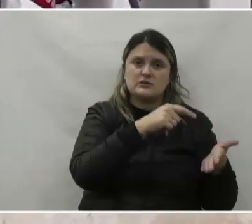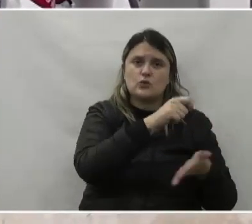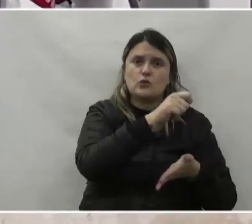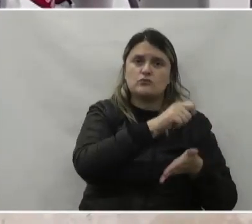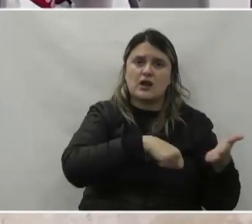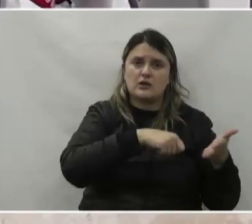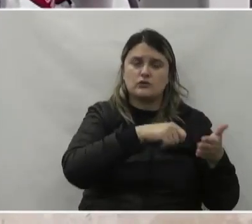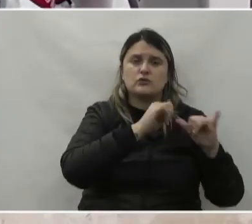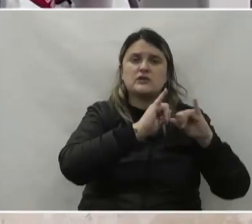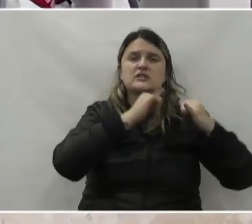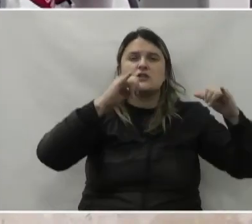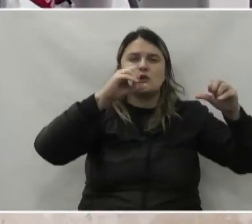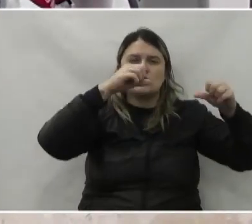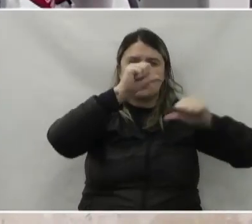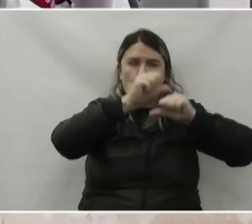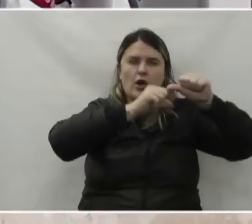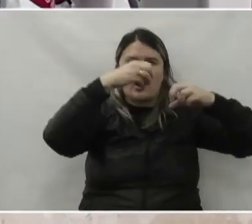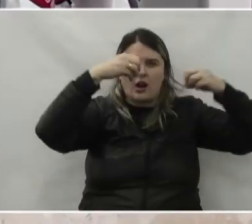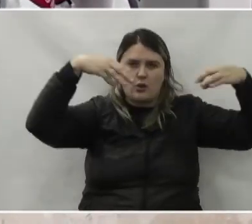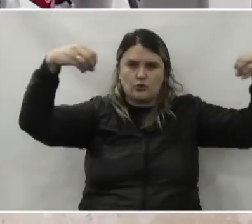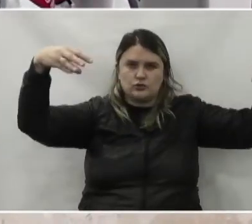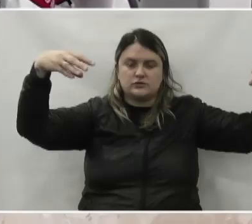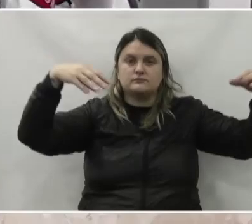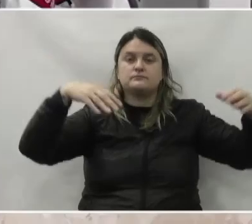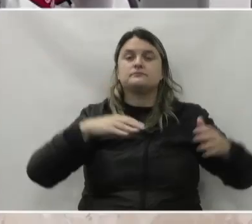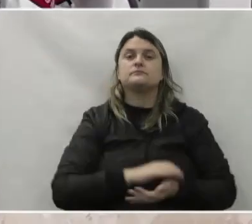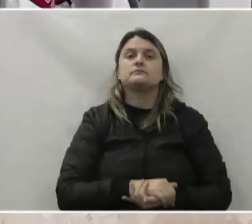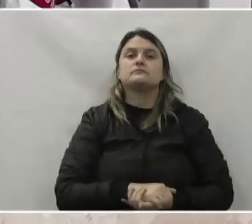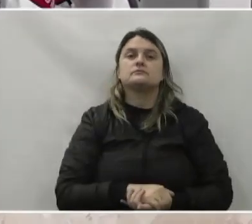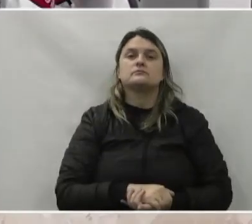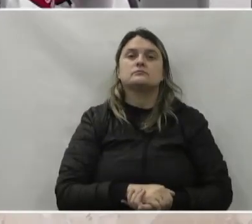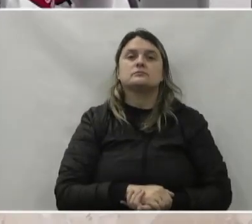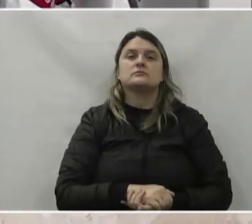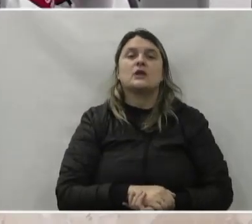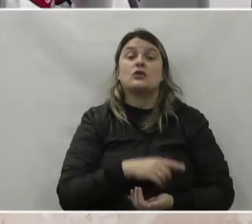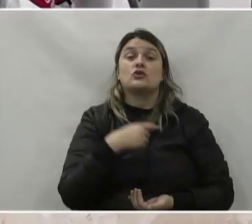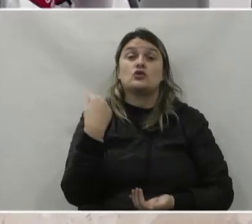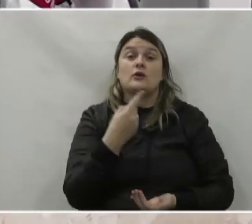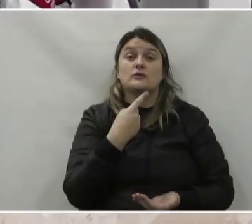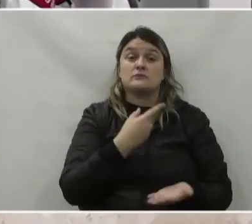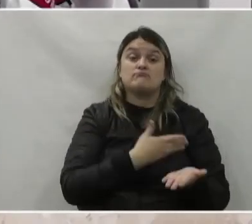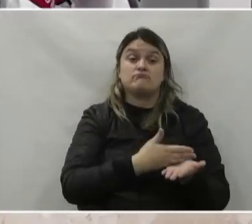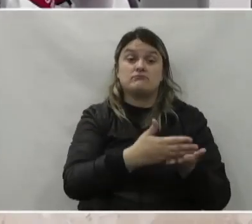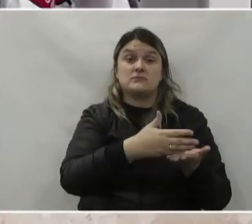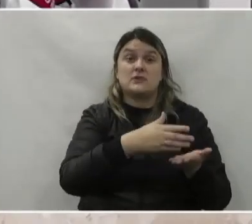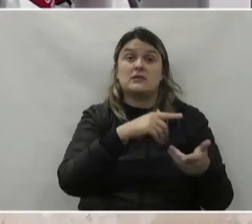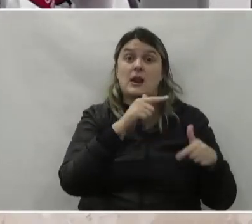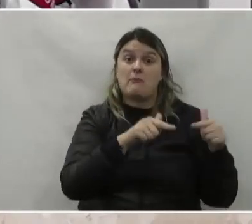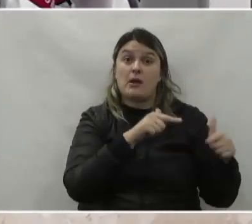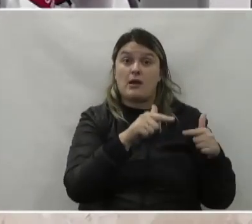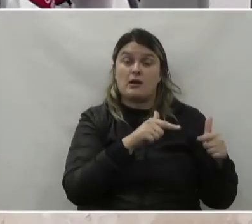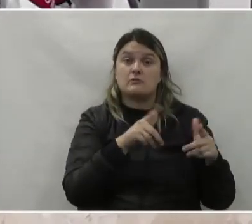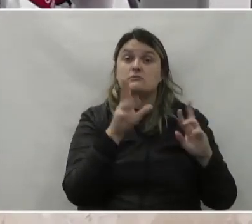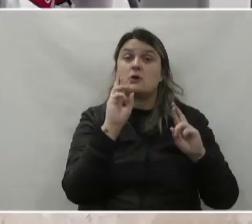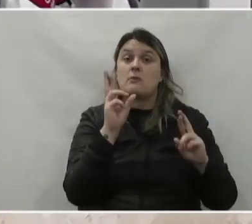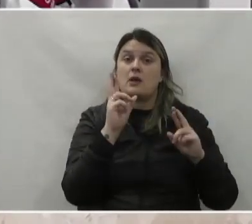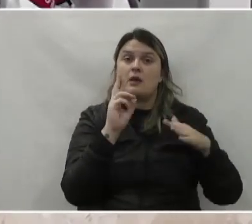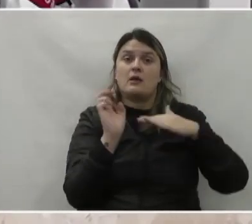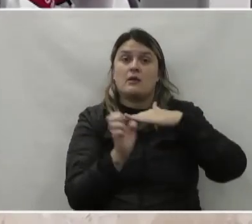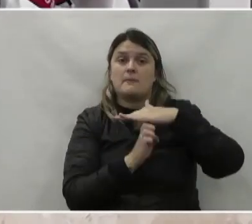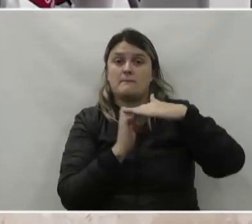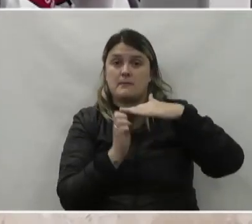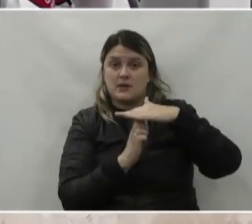de iluminação pública. Nós estamos autorizando o serviço. Espero que a